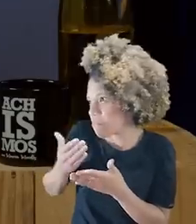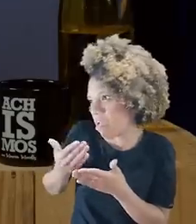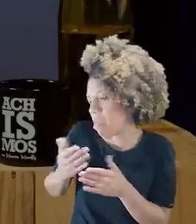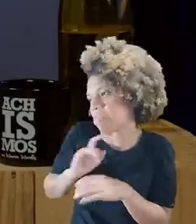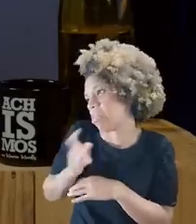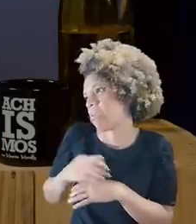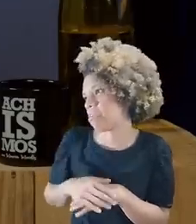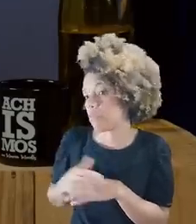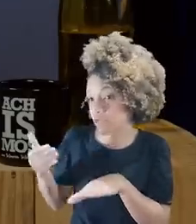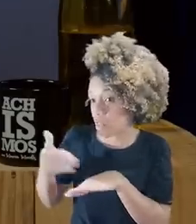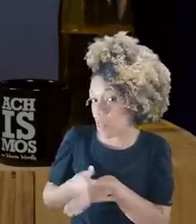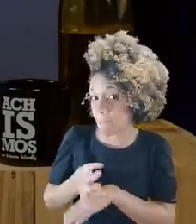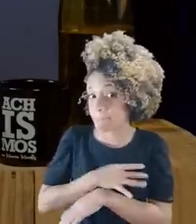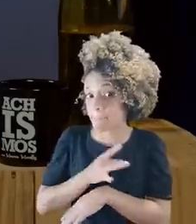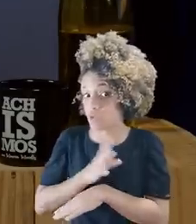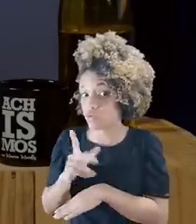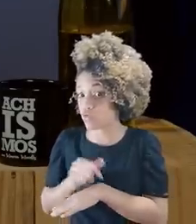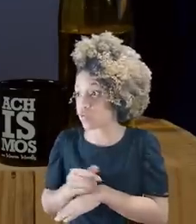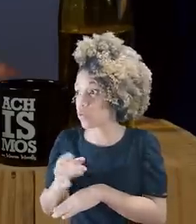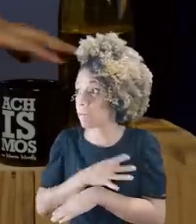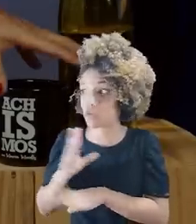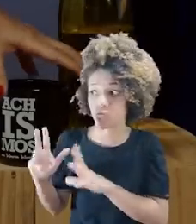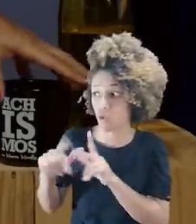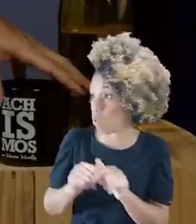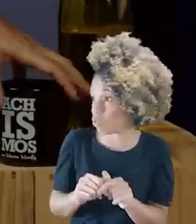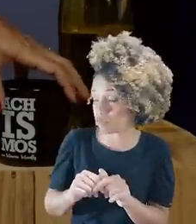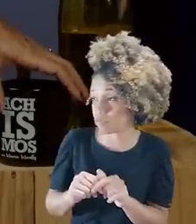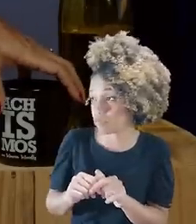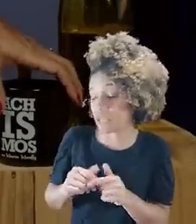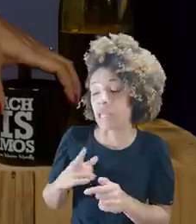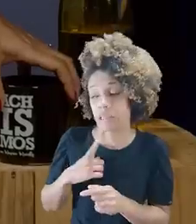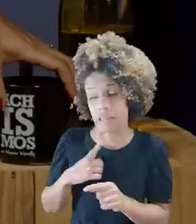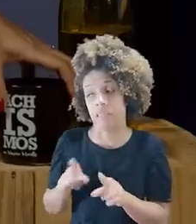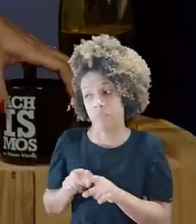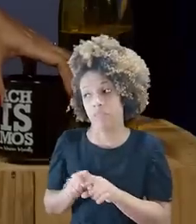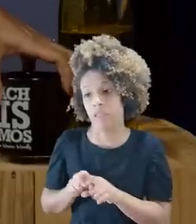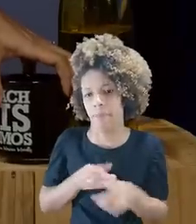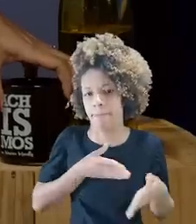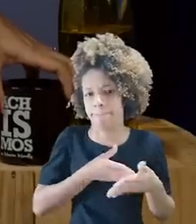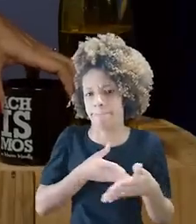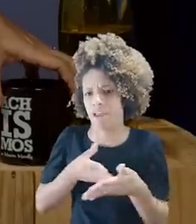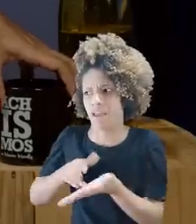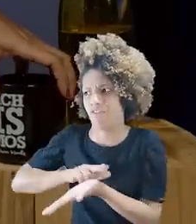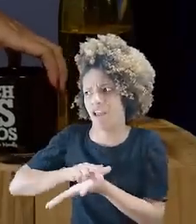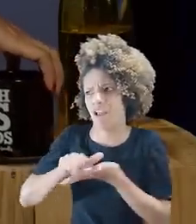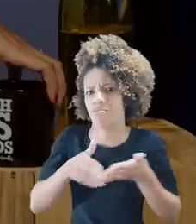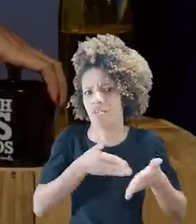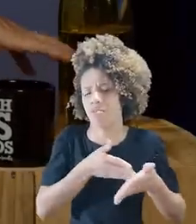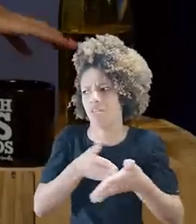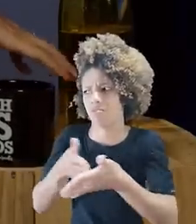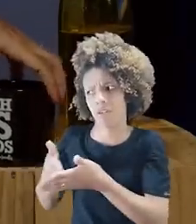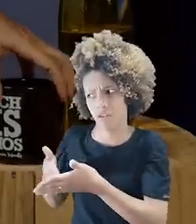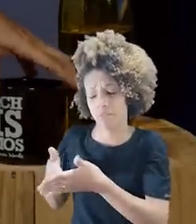então assim e e e as pessoas elas querem assim elas elas querem assim é tipo o que que você